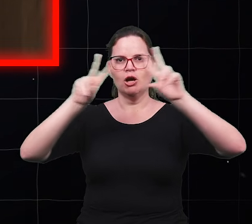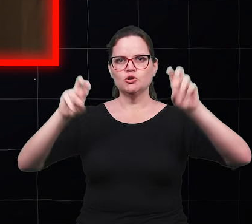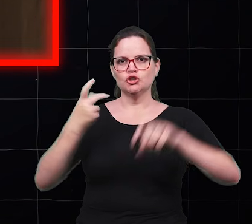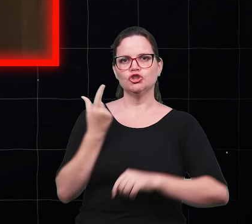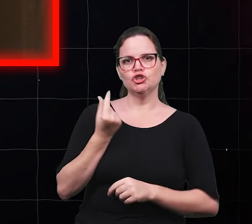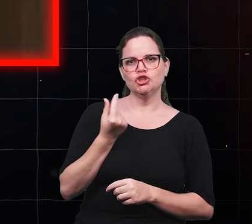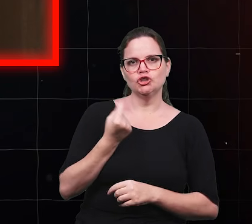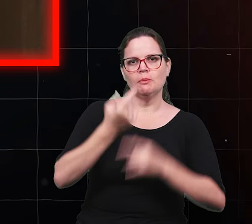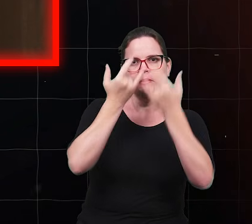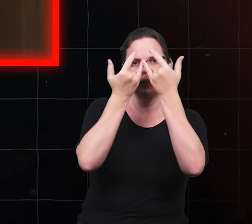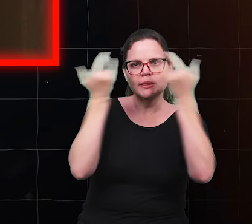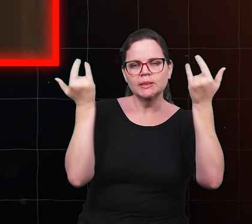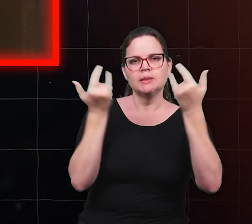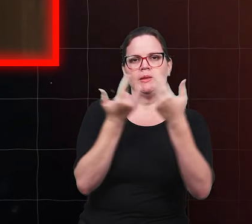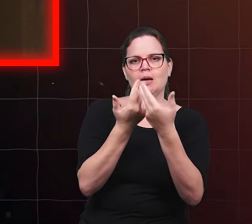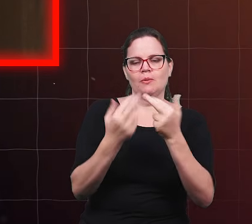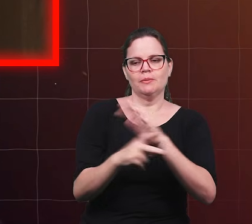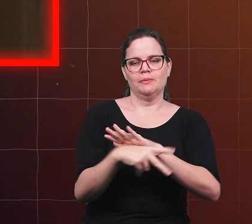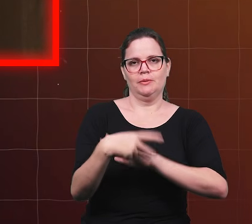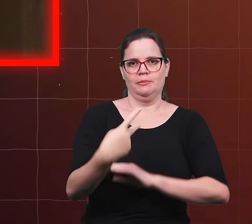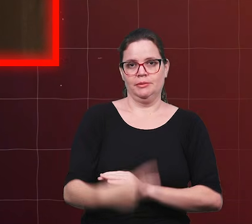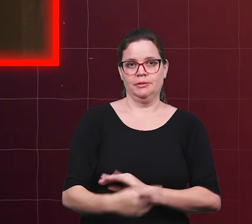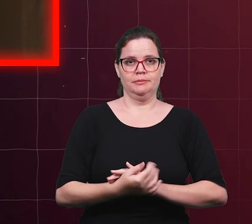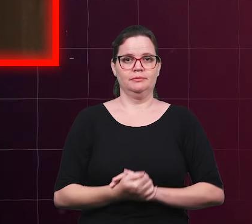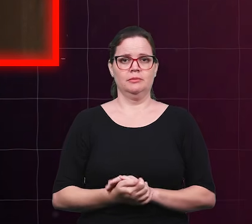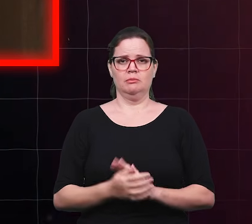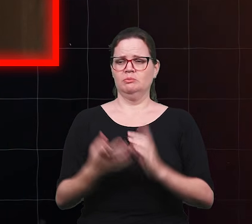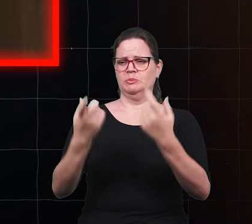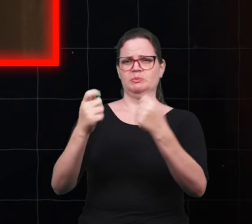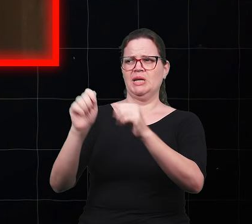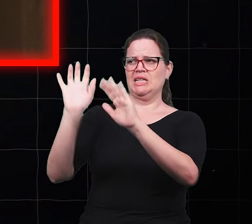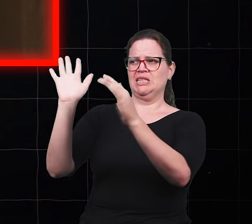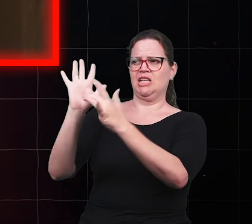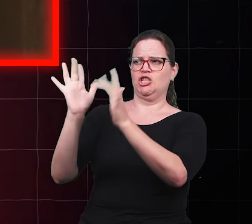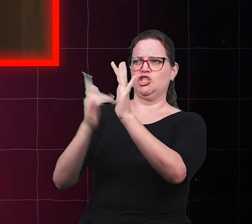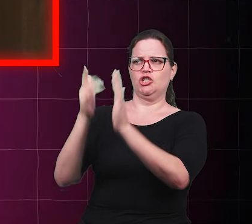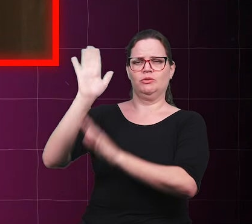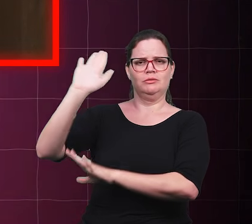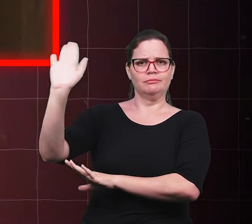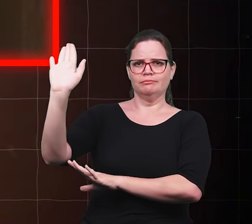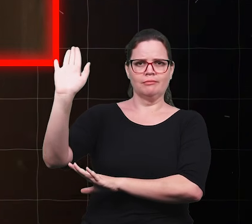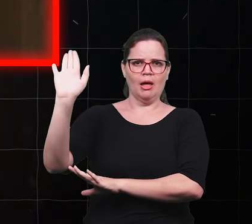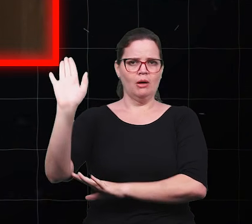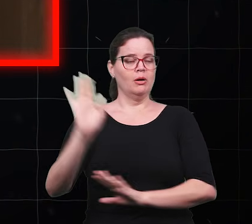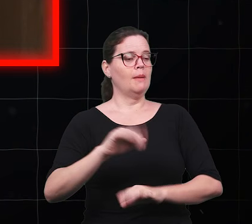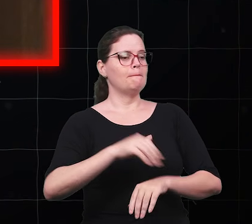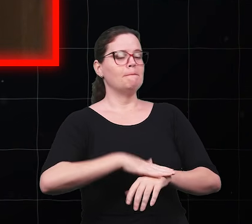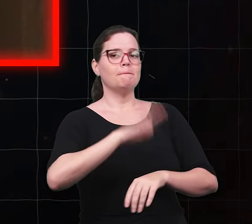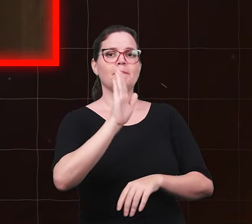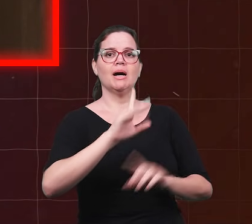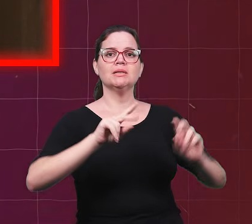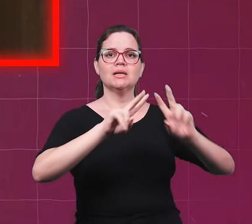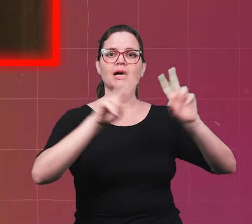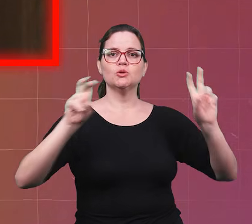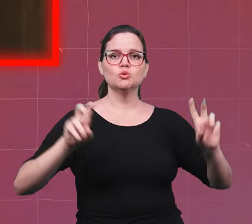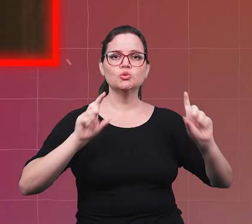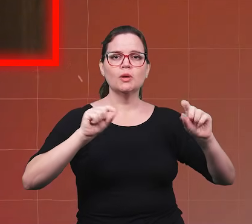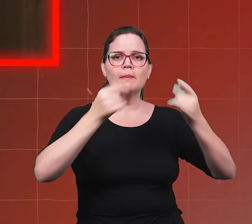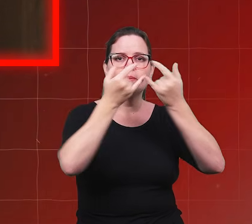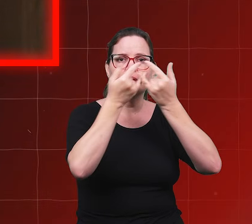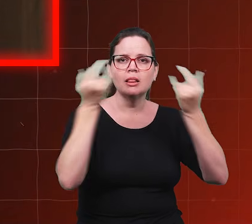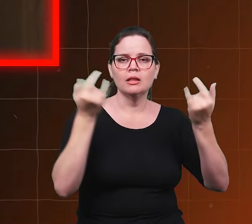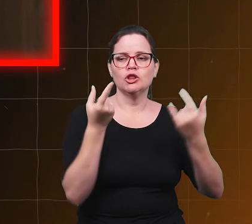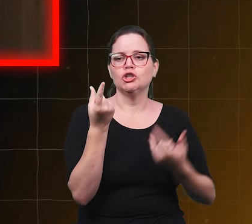materialismo. Então, a presença de Jesus, ela não é mais importante espiritualmente, porque